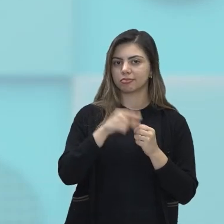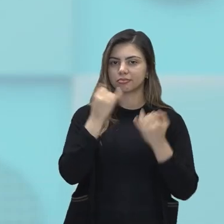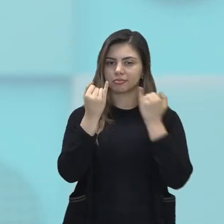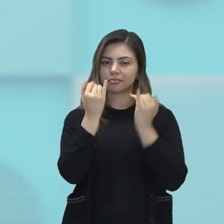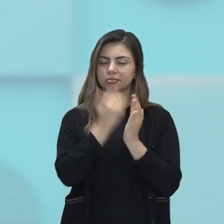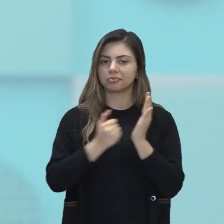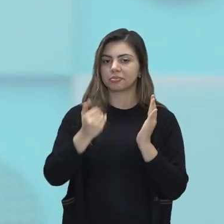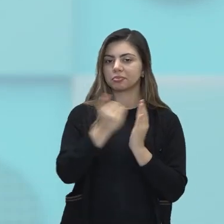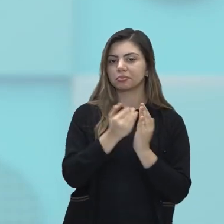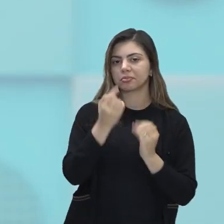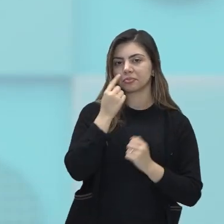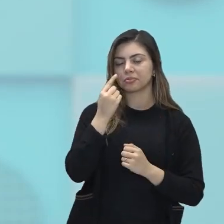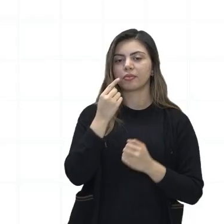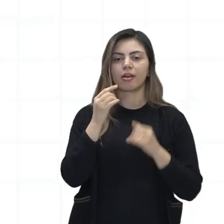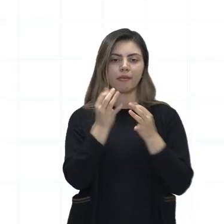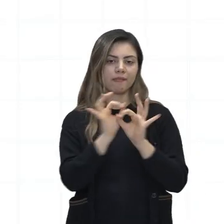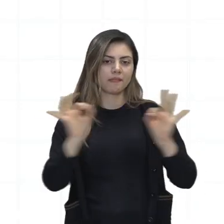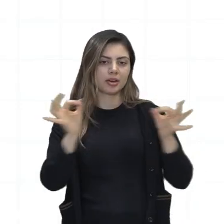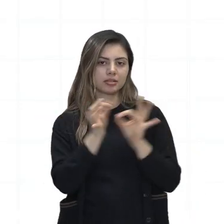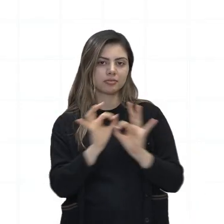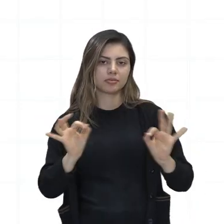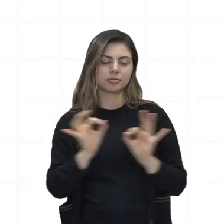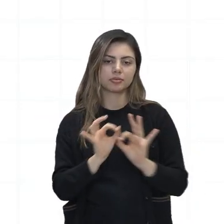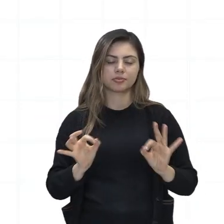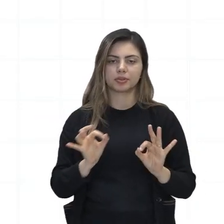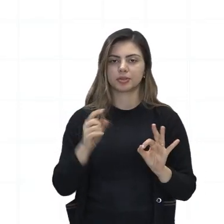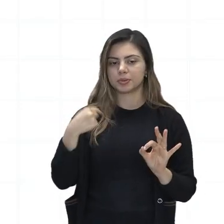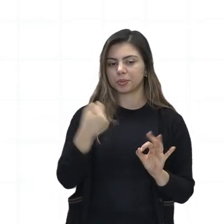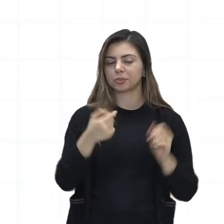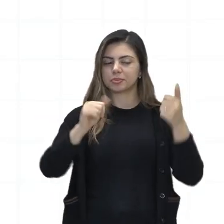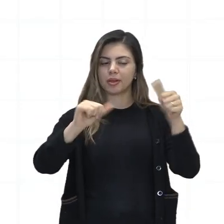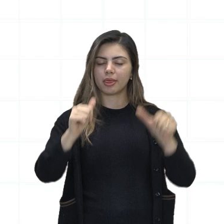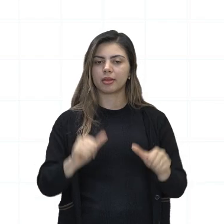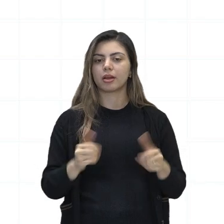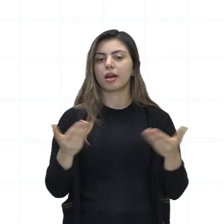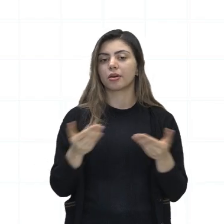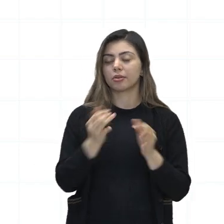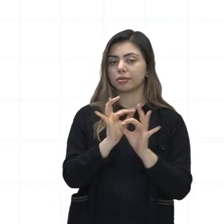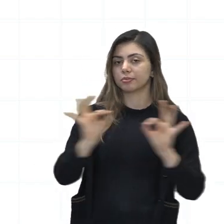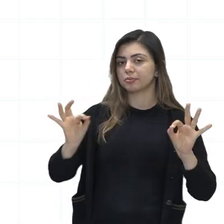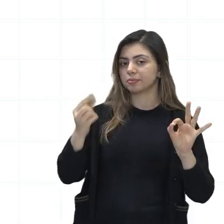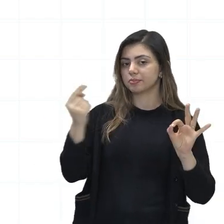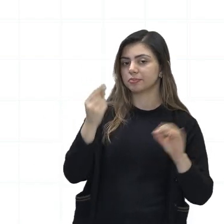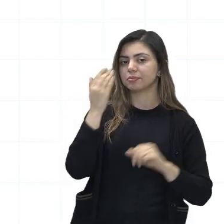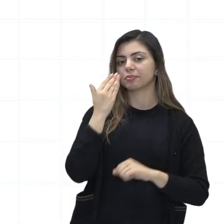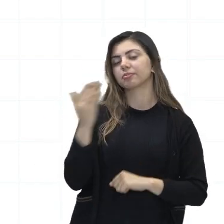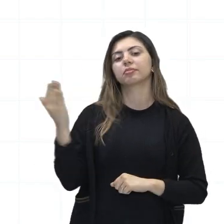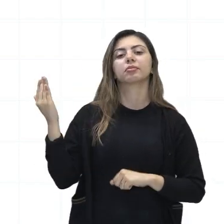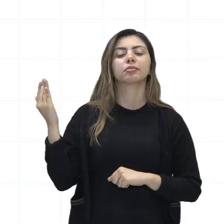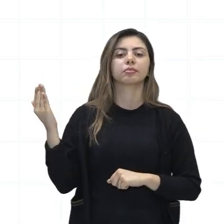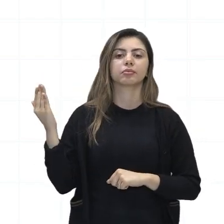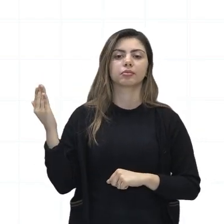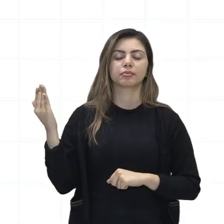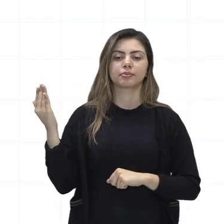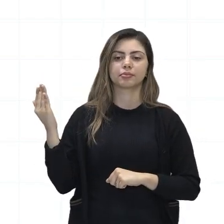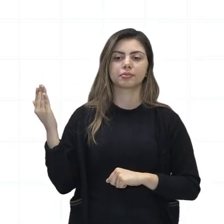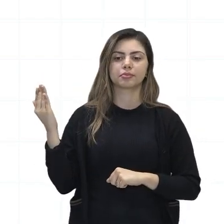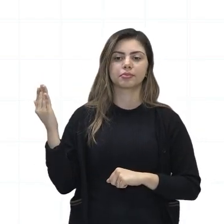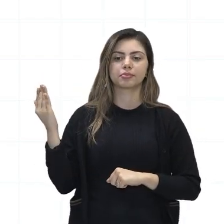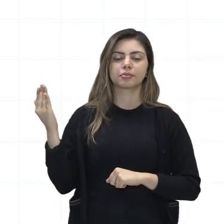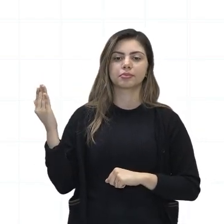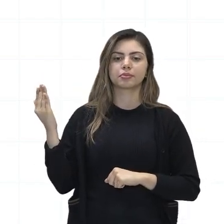analisar algumas frases aqui juntos, ok? Temos essa primeira frase, the cake that she baked